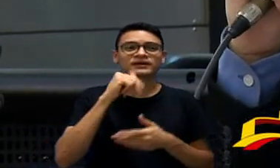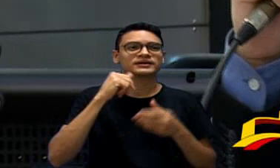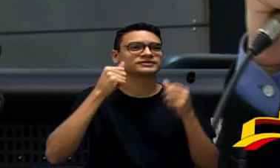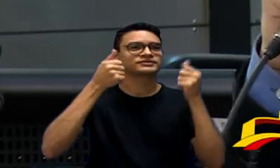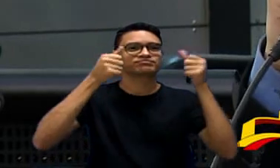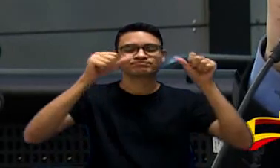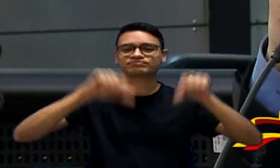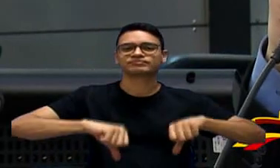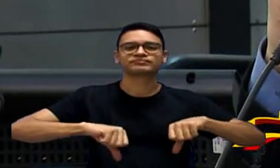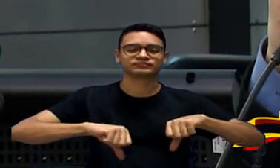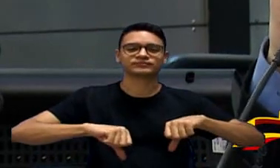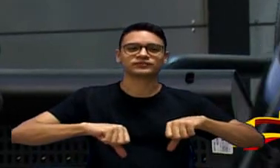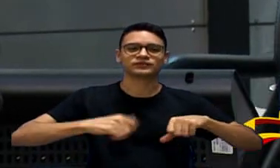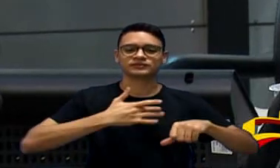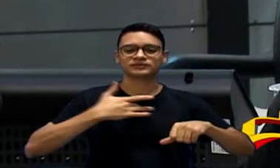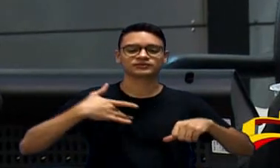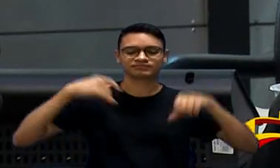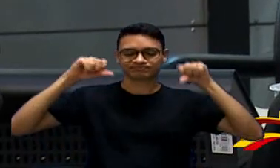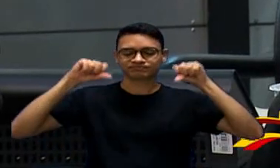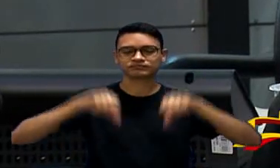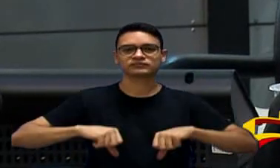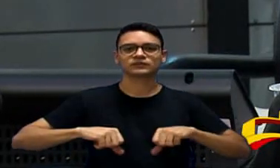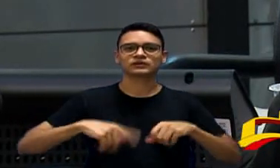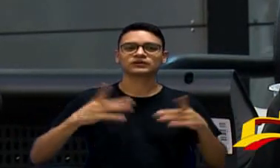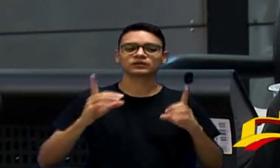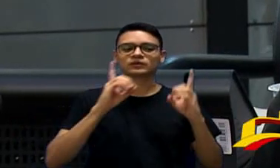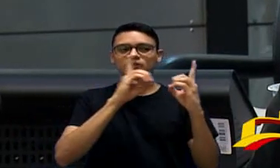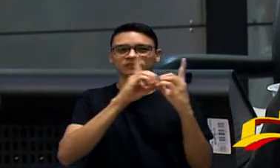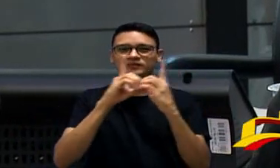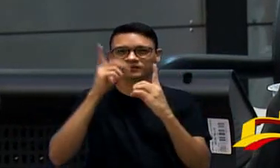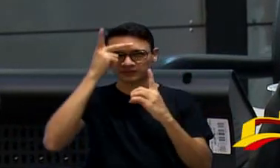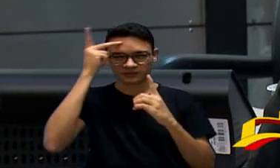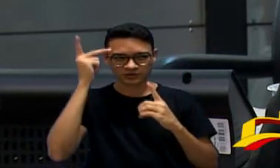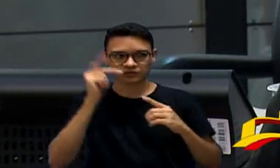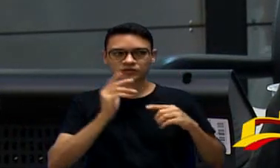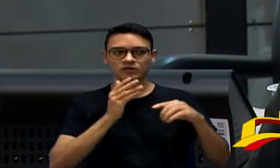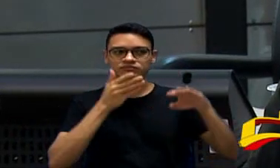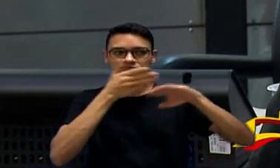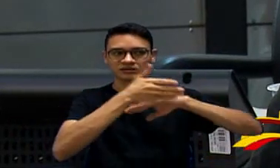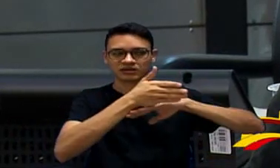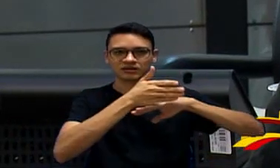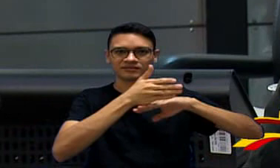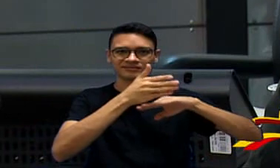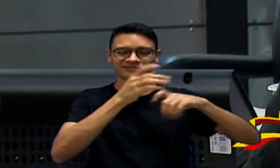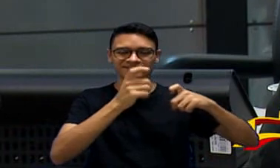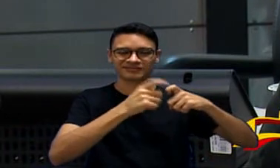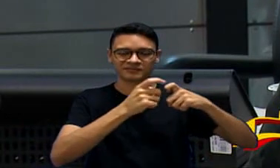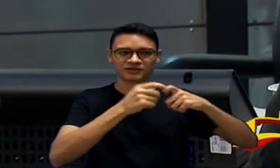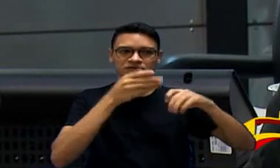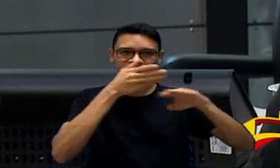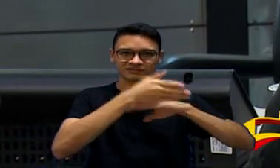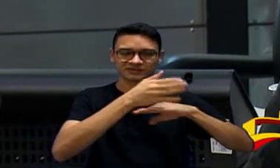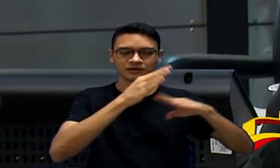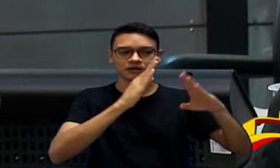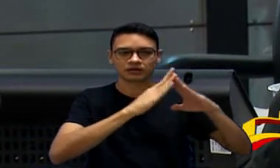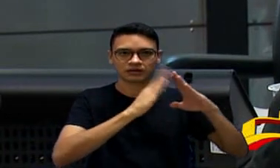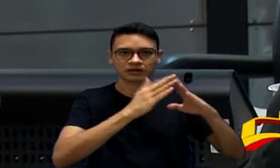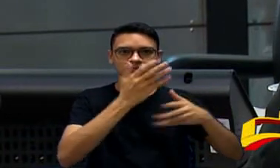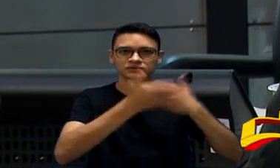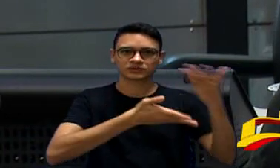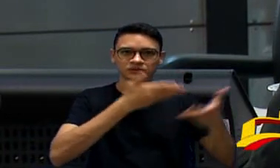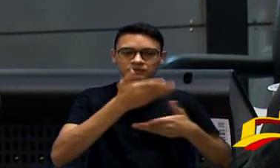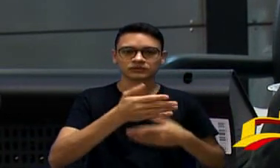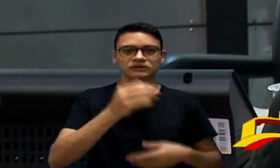já estava no início. E esse atendimento, o home care, a pessoa precisa exatamente dessa dieta, aquela dieta que é líquida. O leite é